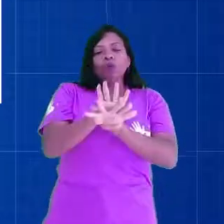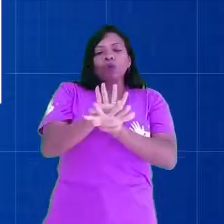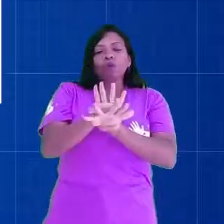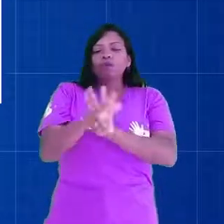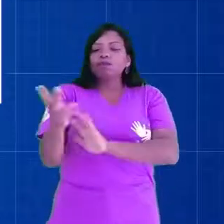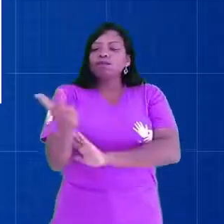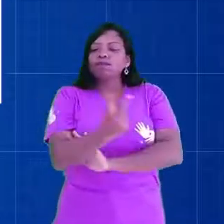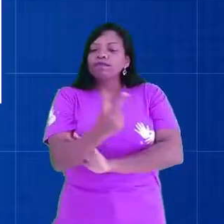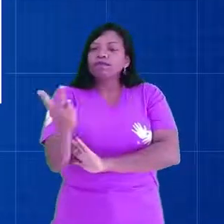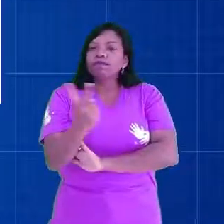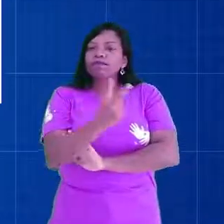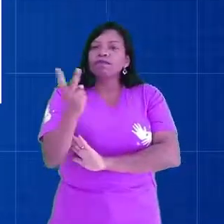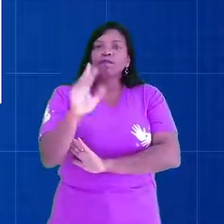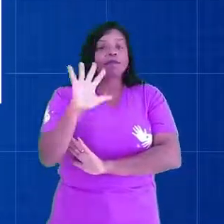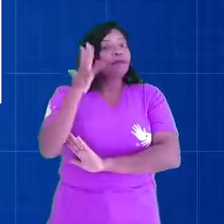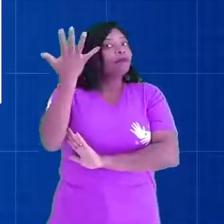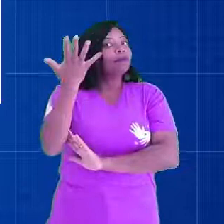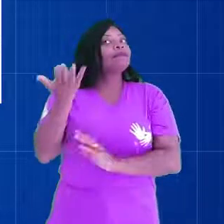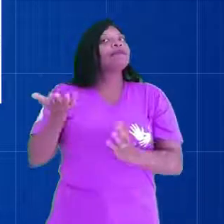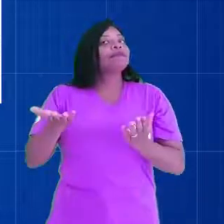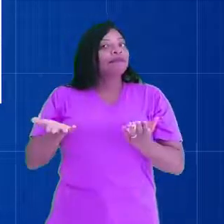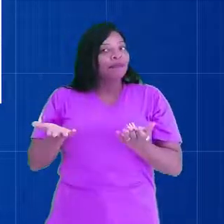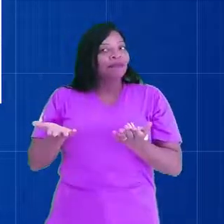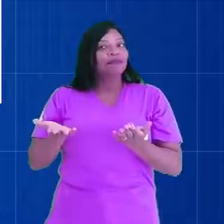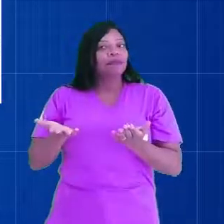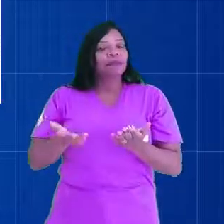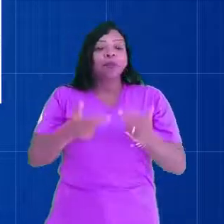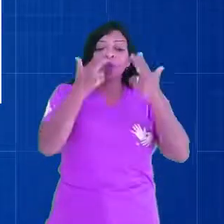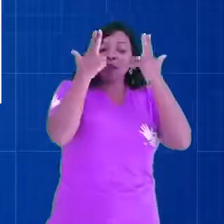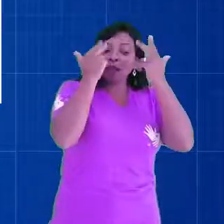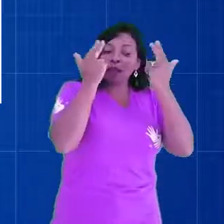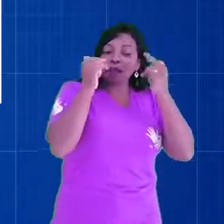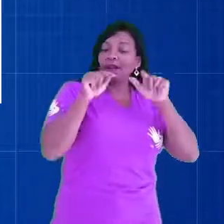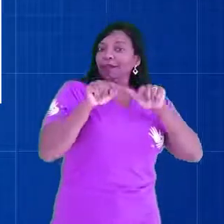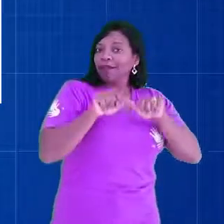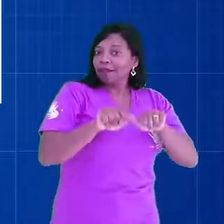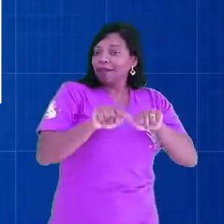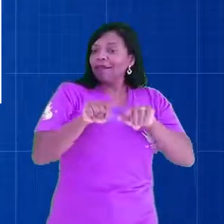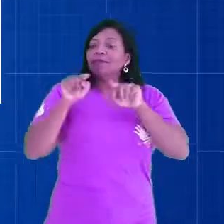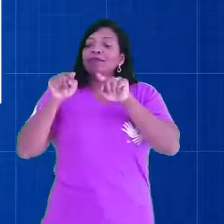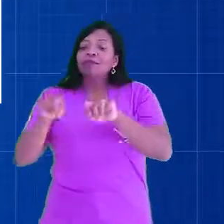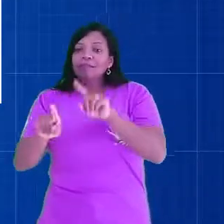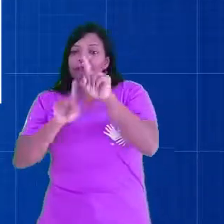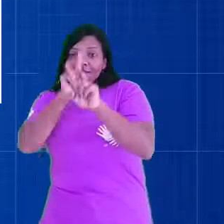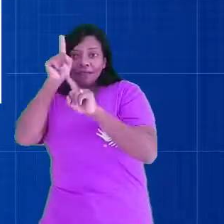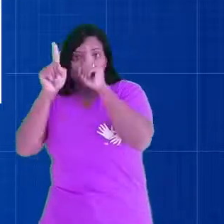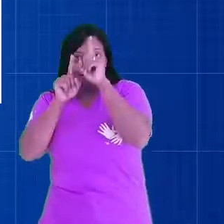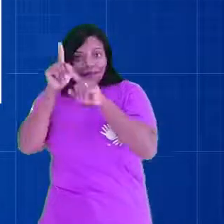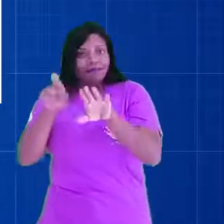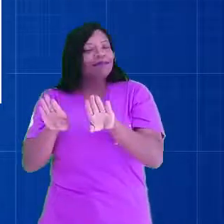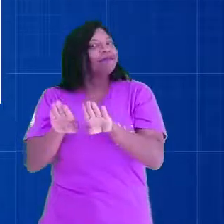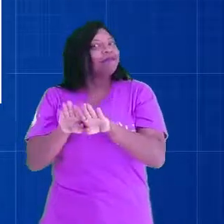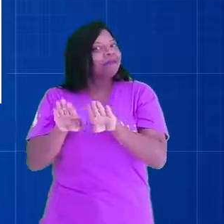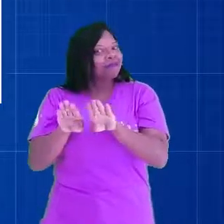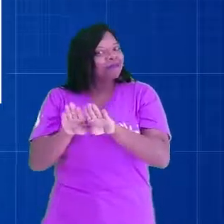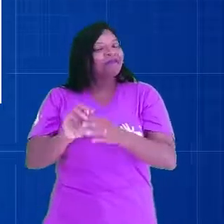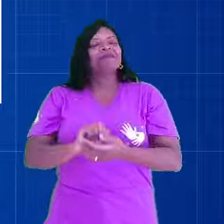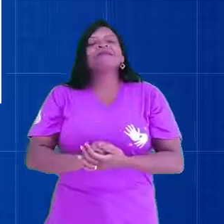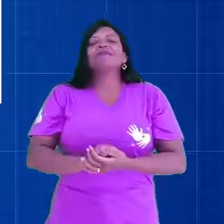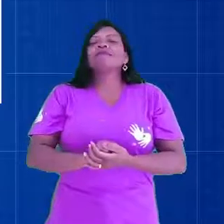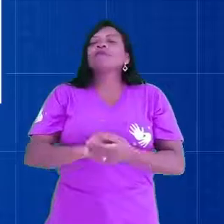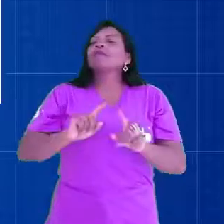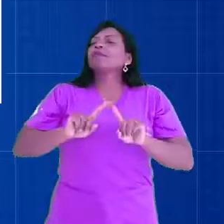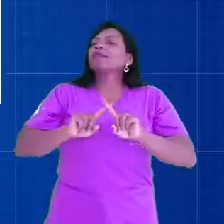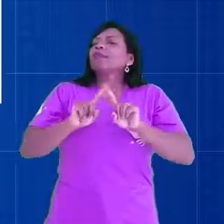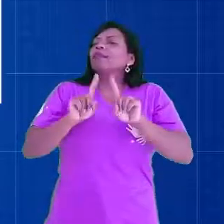dessas duas fontes de luz, tanto a natural quanto a artificial. Mas